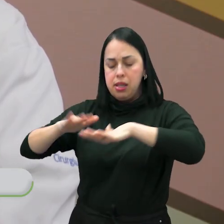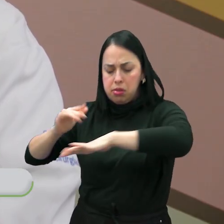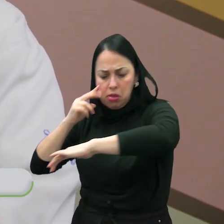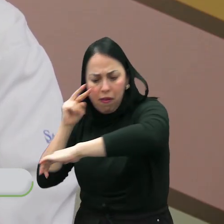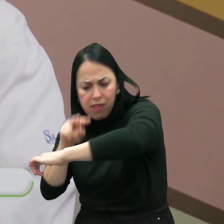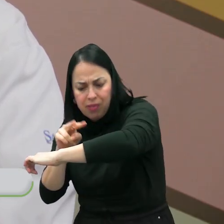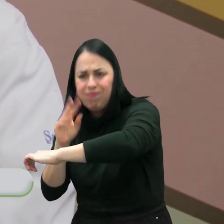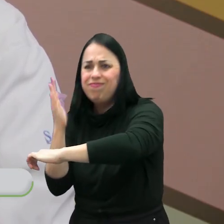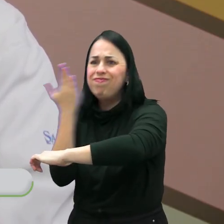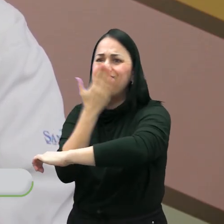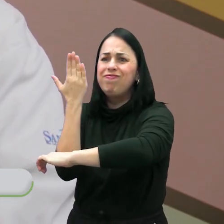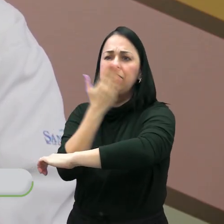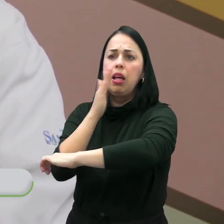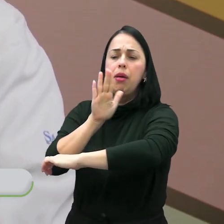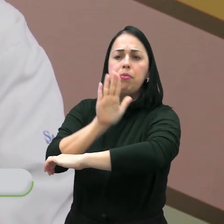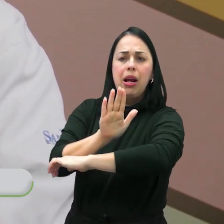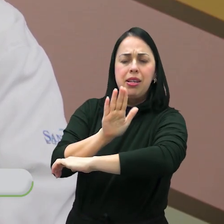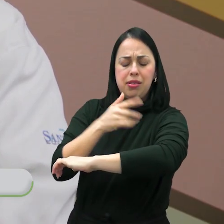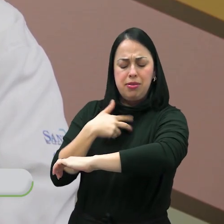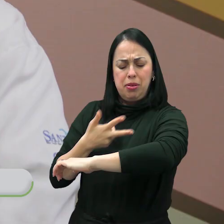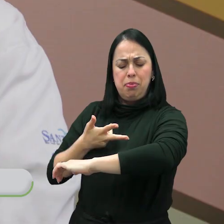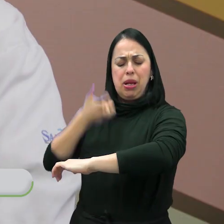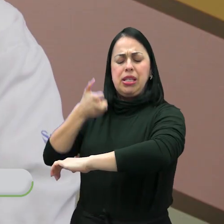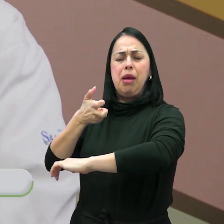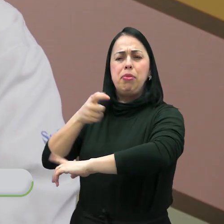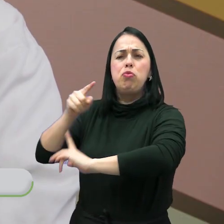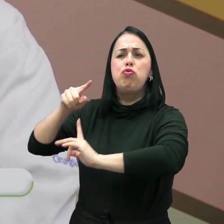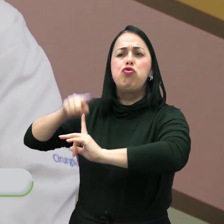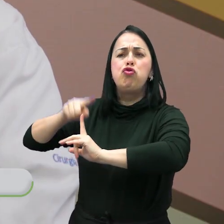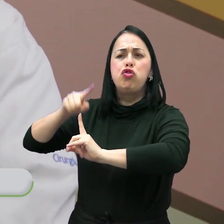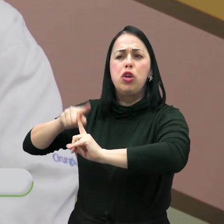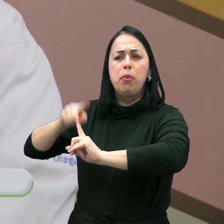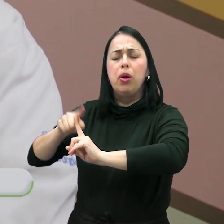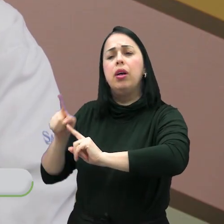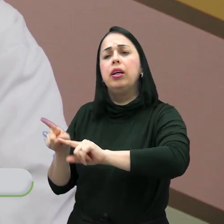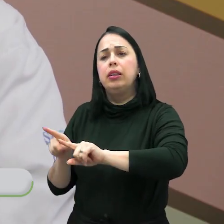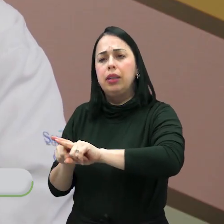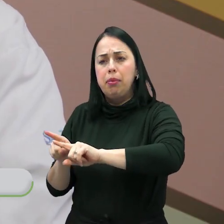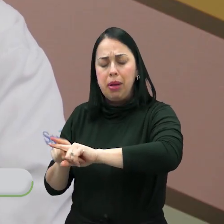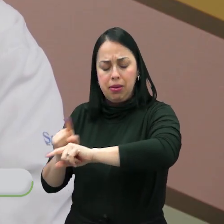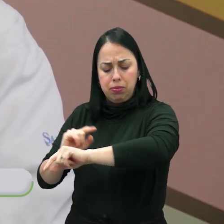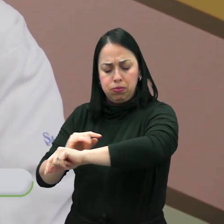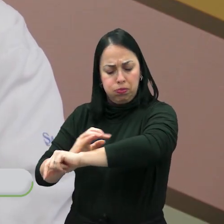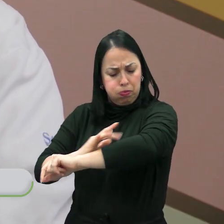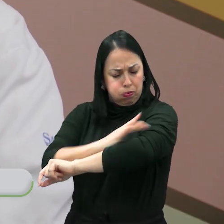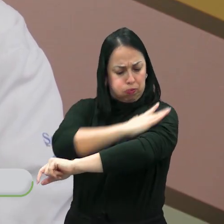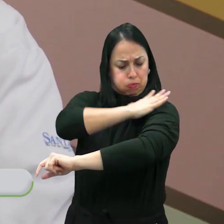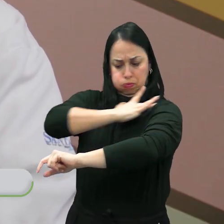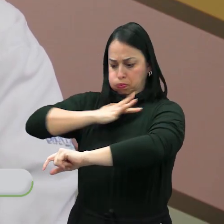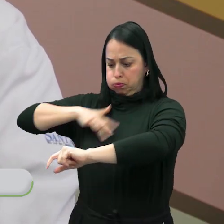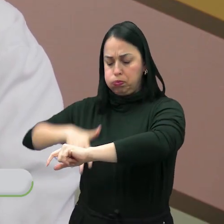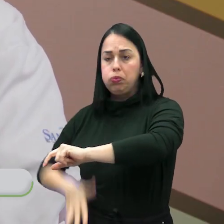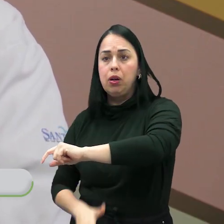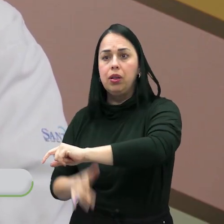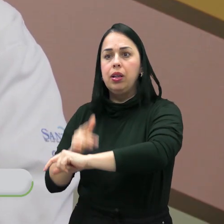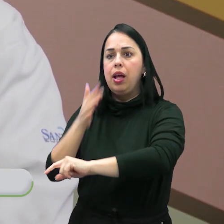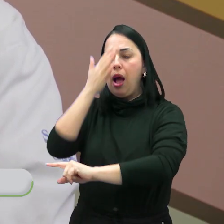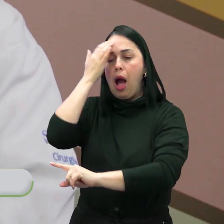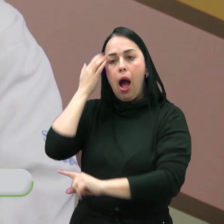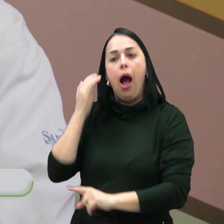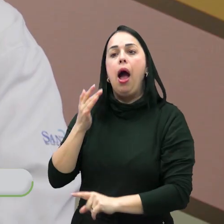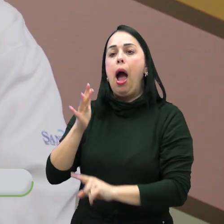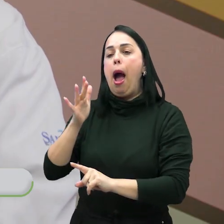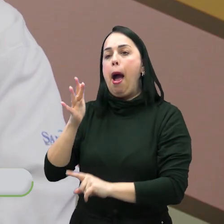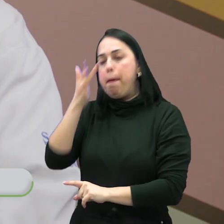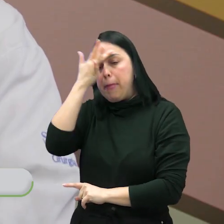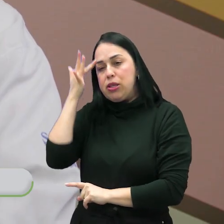vemos. A gente classifica pela gravidade também a extensão da queimadura. A gente chama uma pessoa com